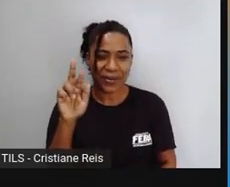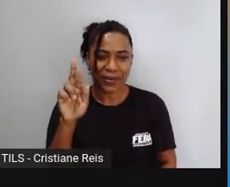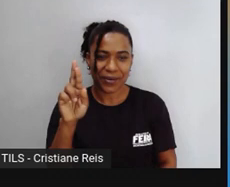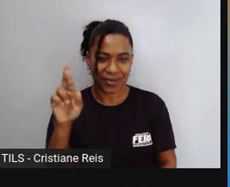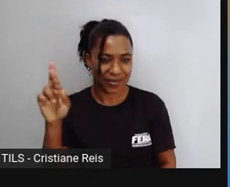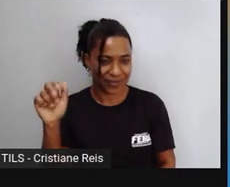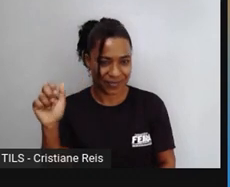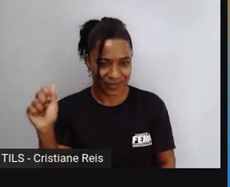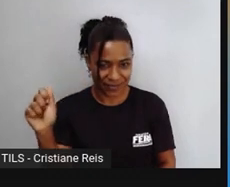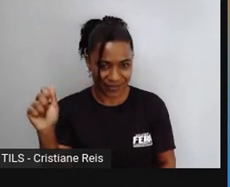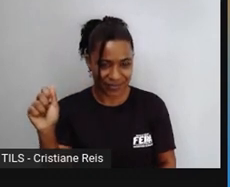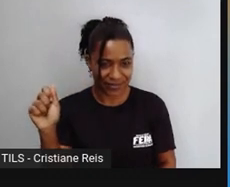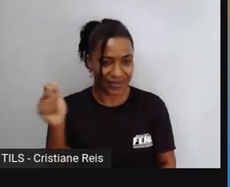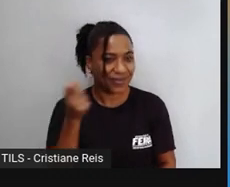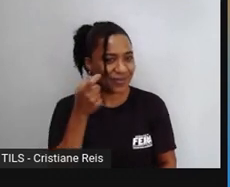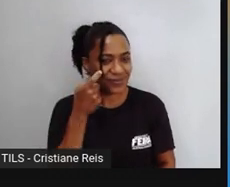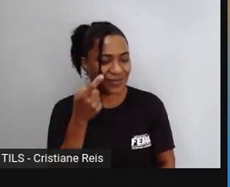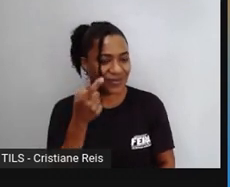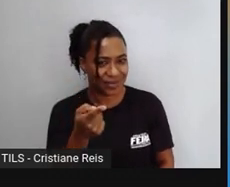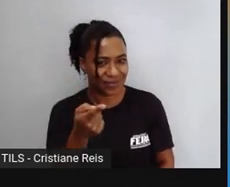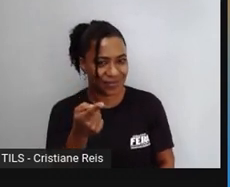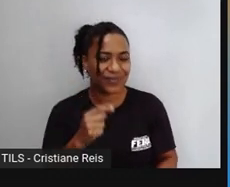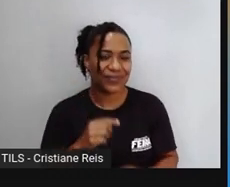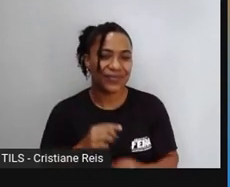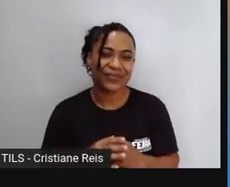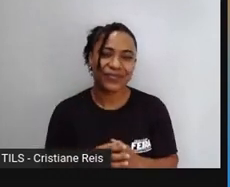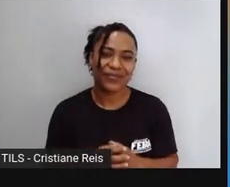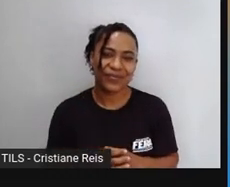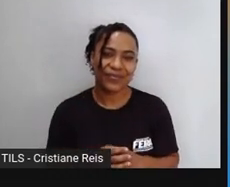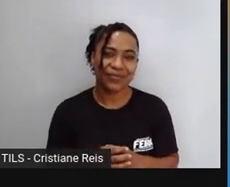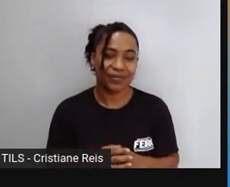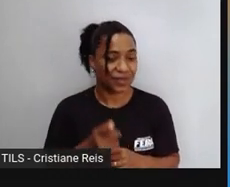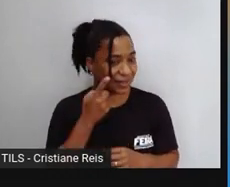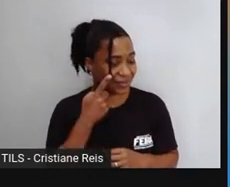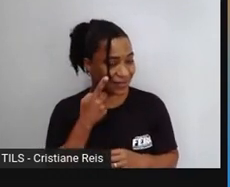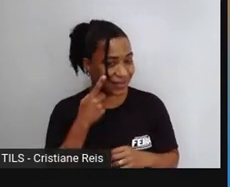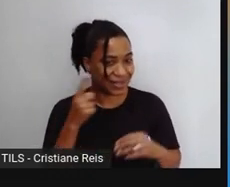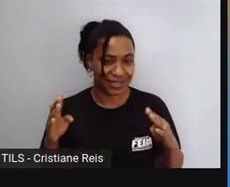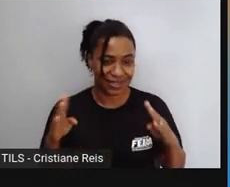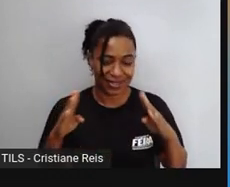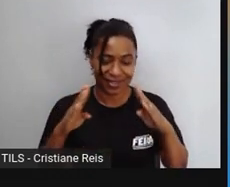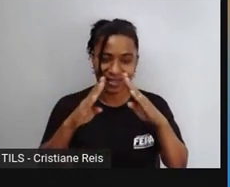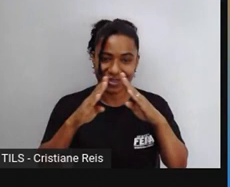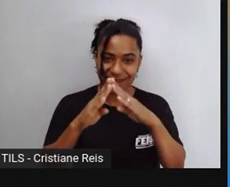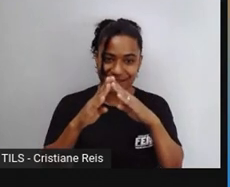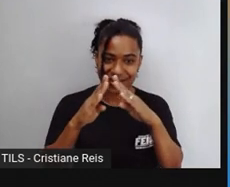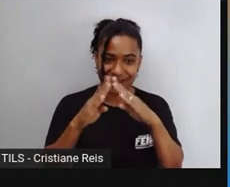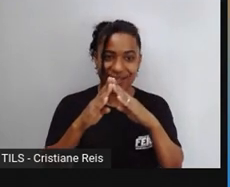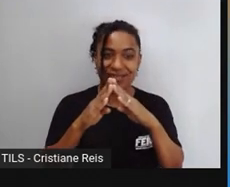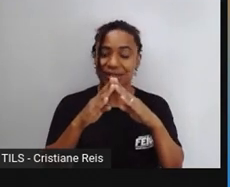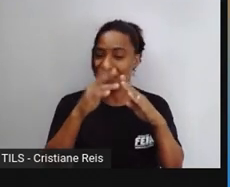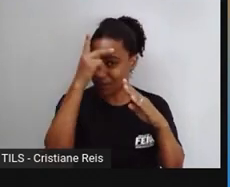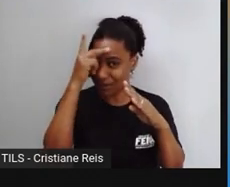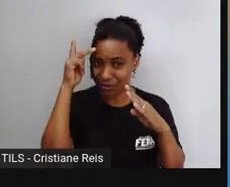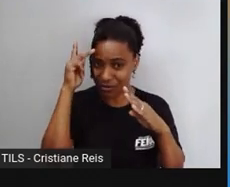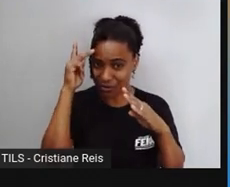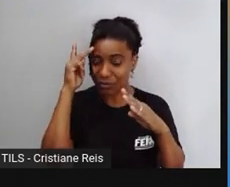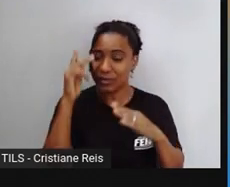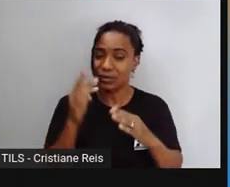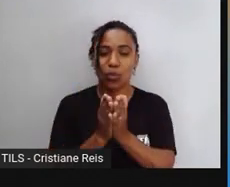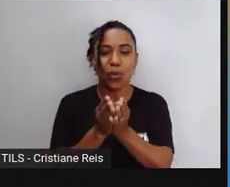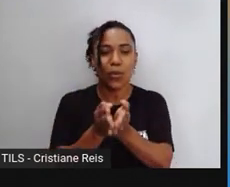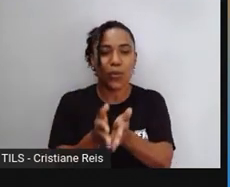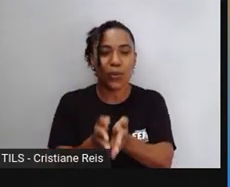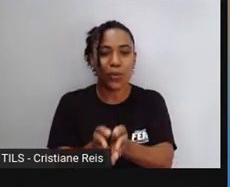farol. Houses for sea captains. Então, são casas para os marinheiros, né? Os capitães do